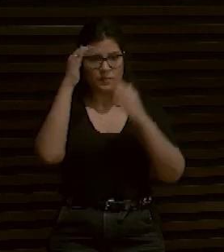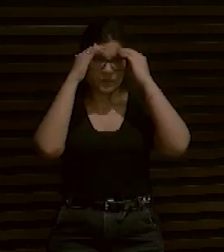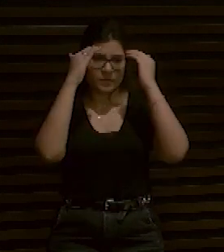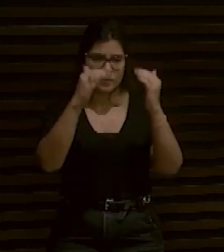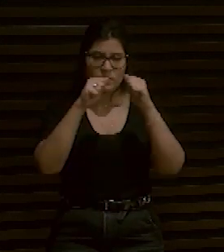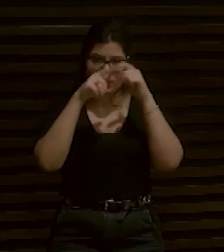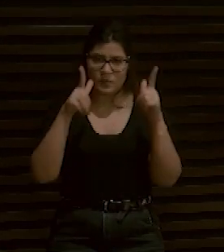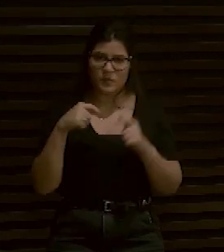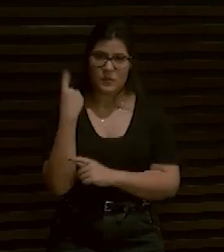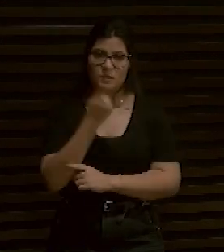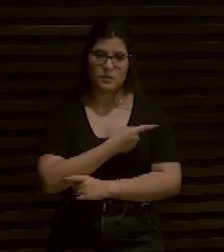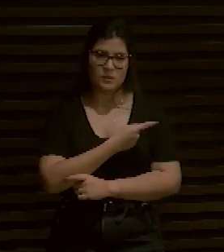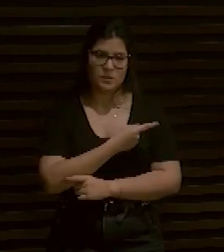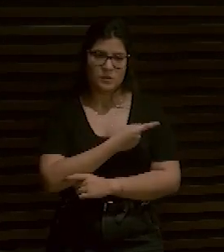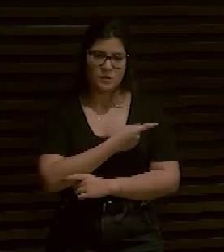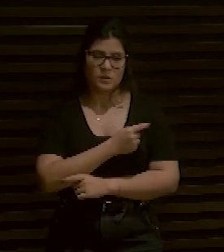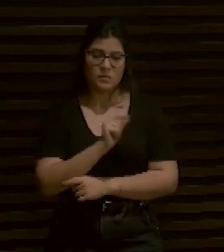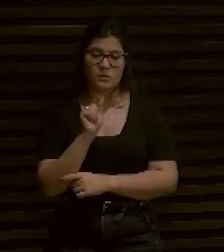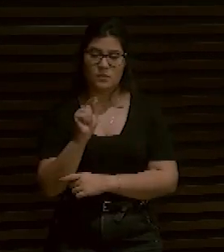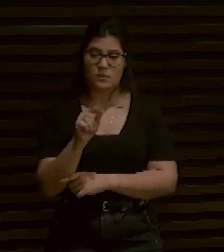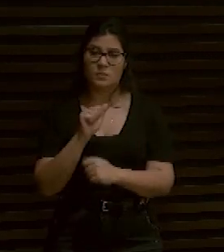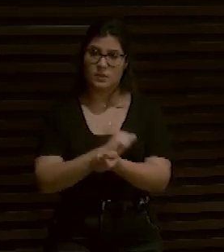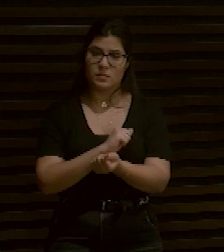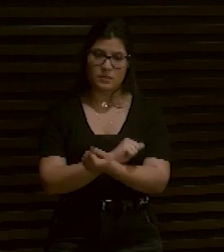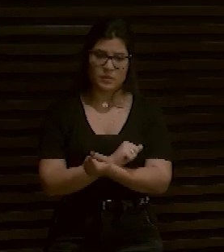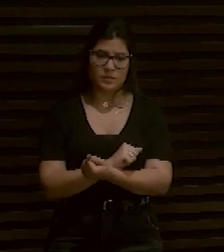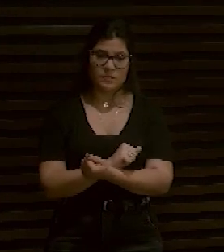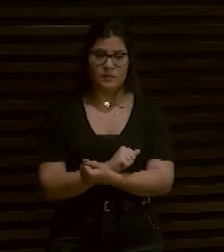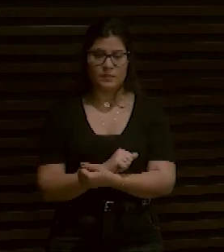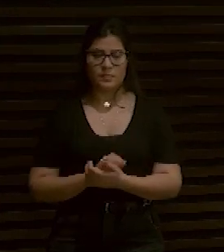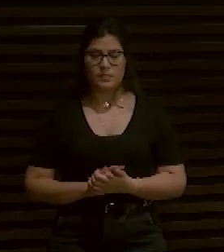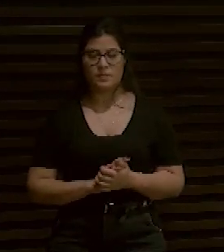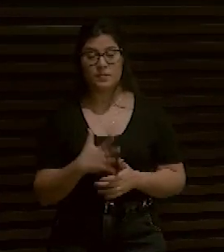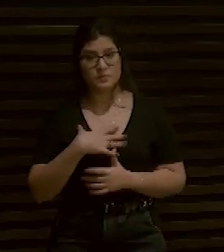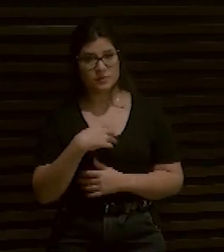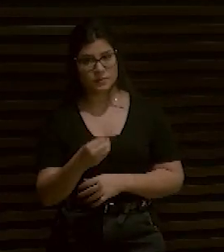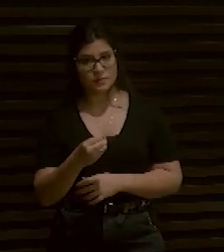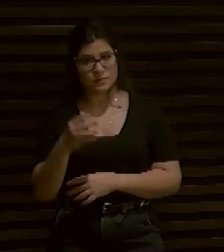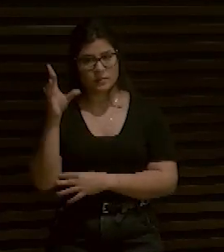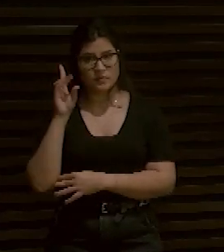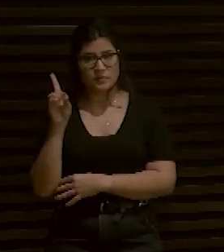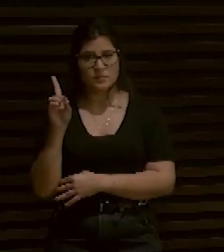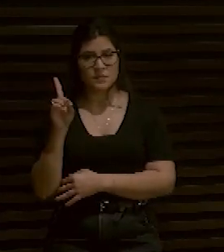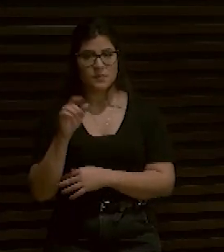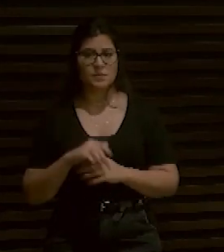nós e aos seus leitores o que é esperado de um filhinho de Deus.